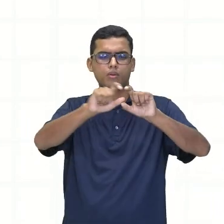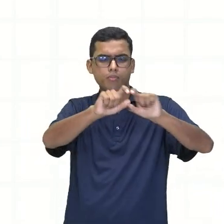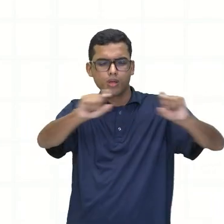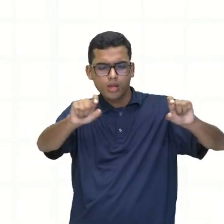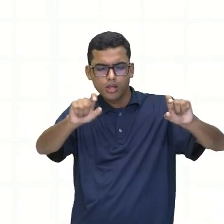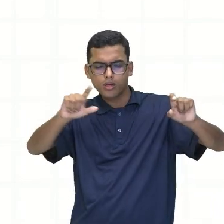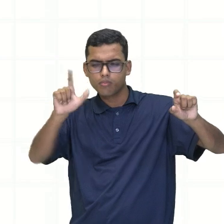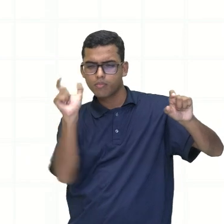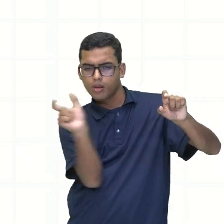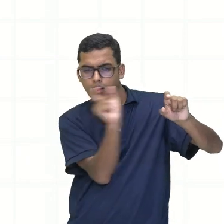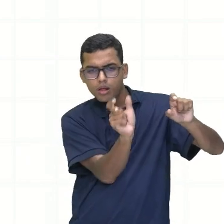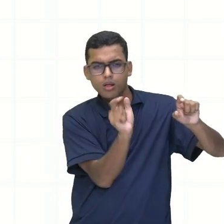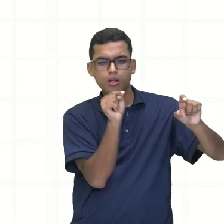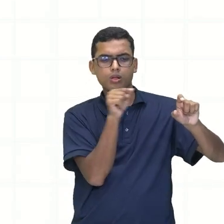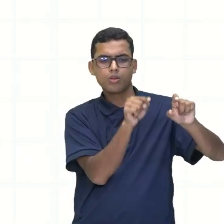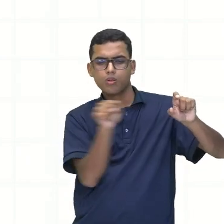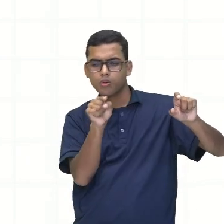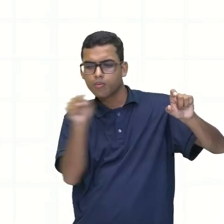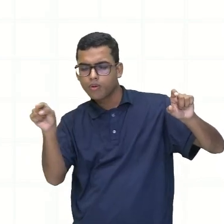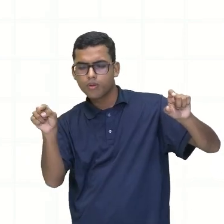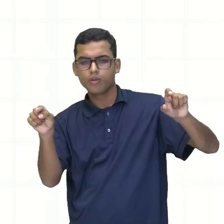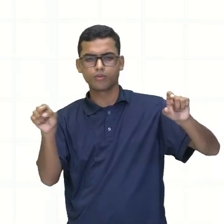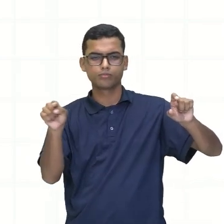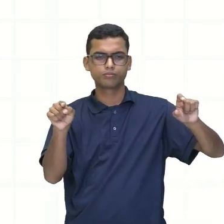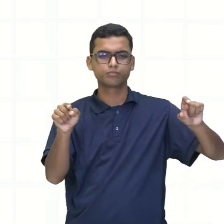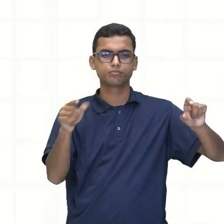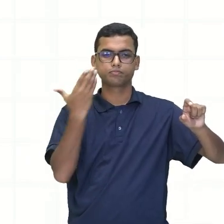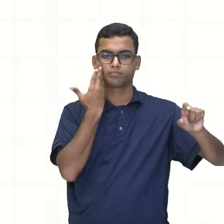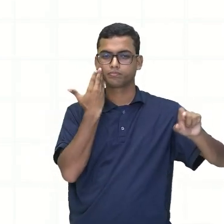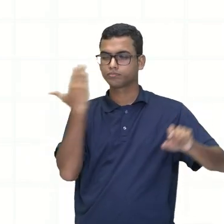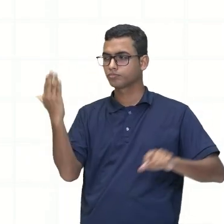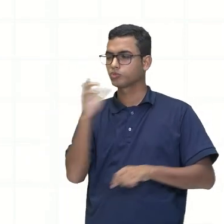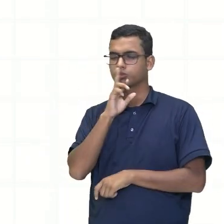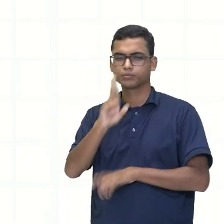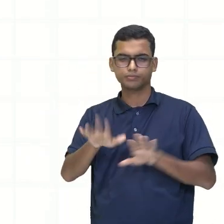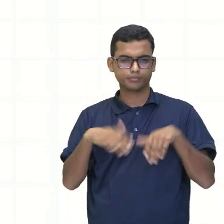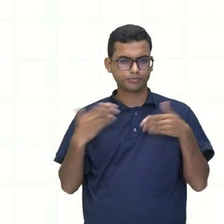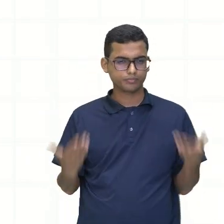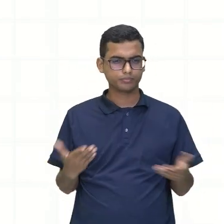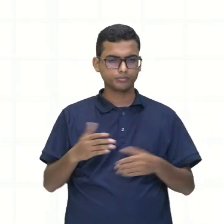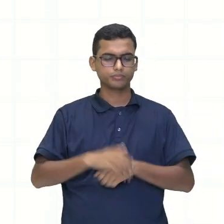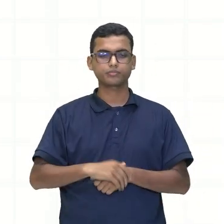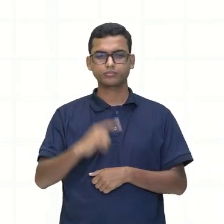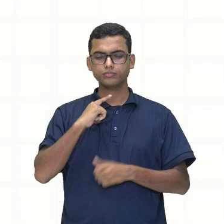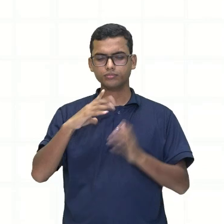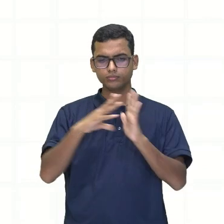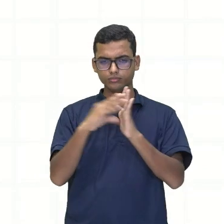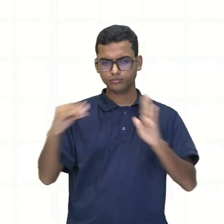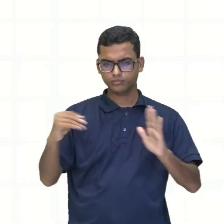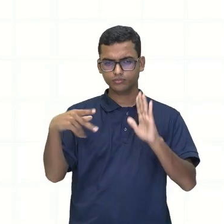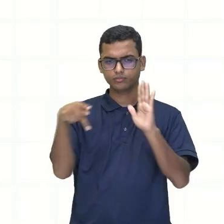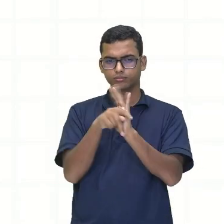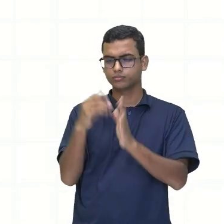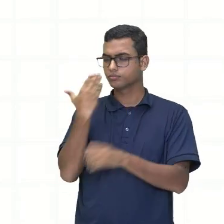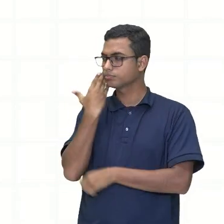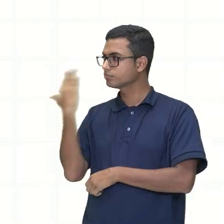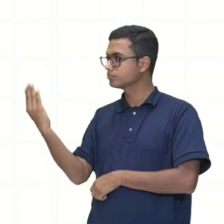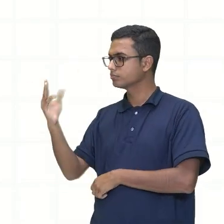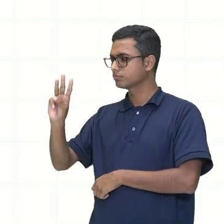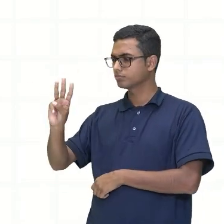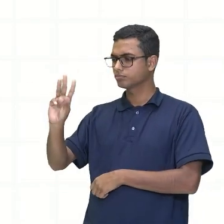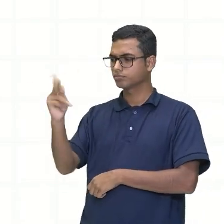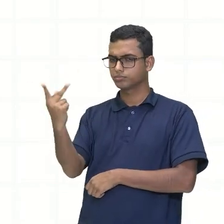interrogativo where, que é onde. Aí vocês acompanharam comigo o modelo e sabem com certeza o que